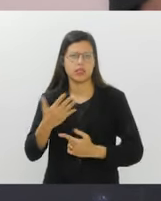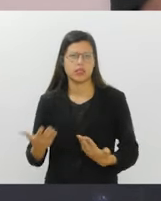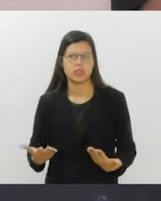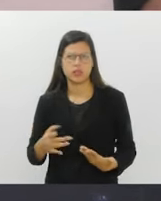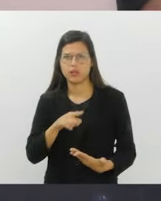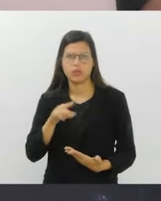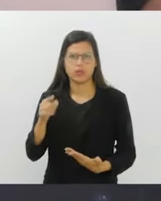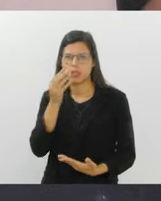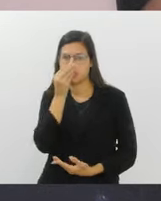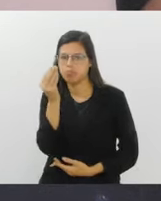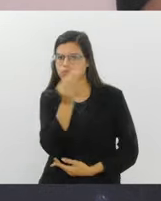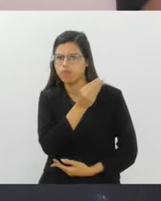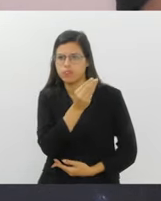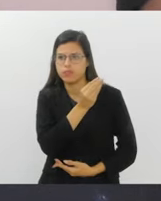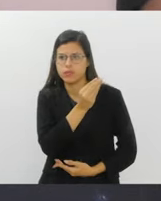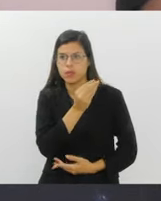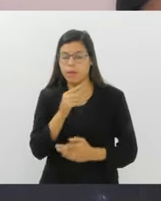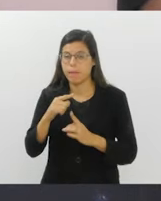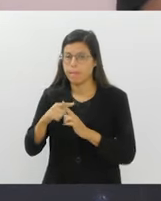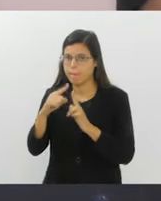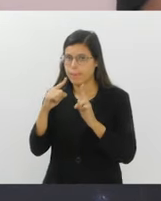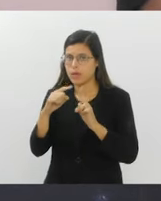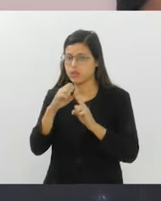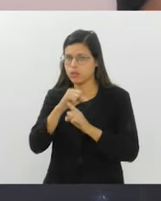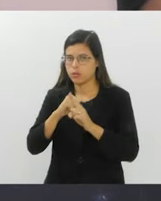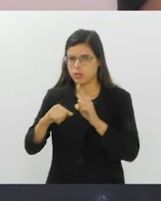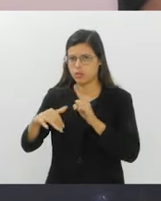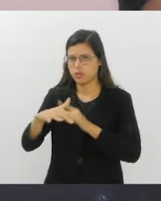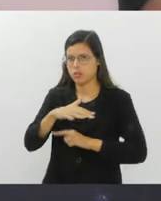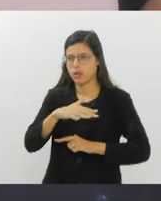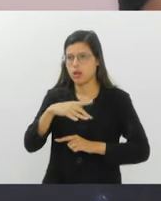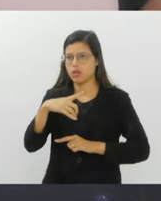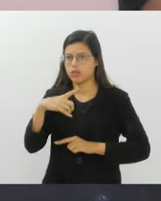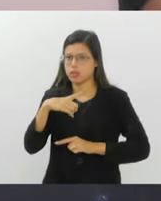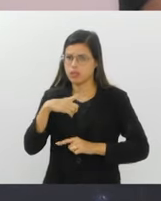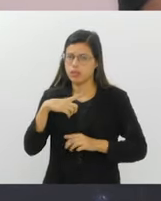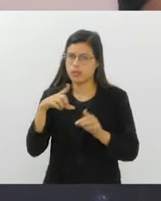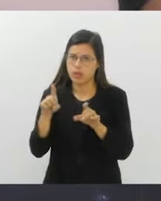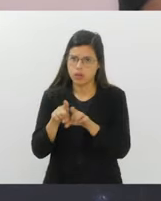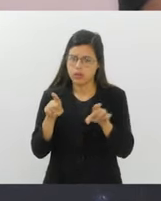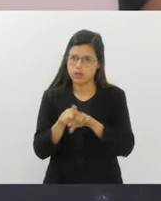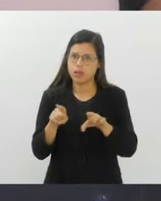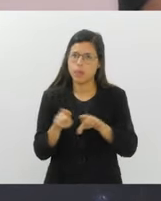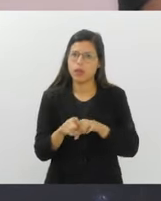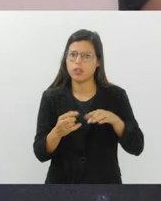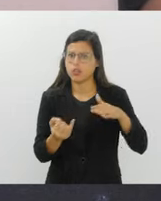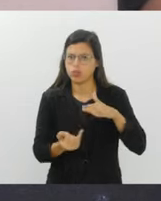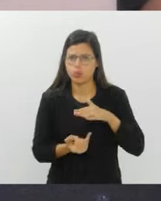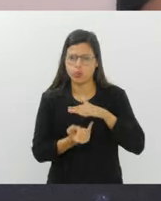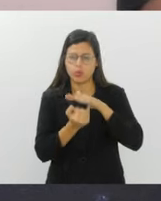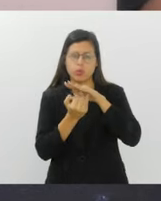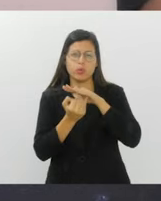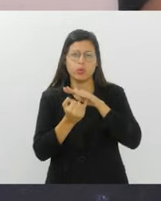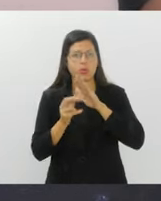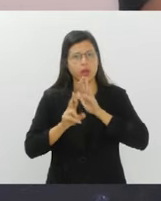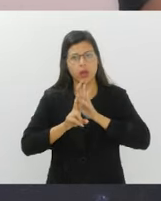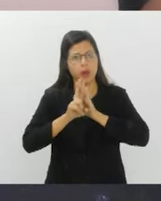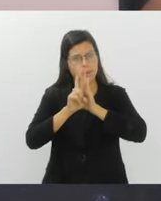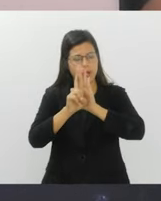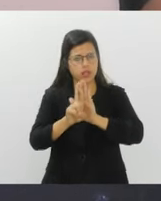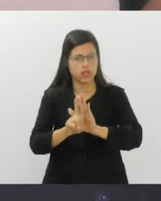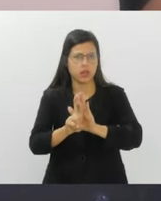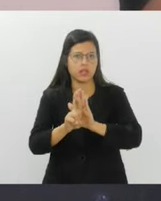Né? Mas a sociedade civil ela tem entidades formais que a representam.